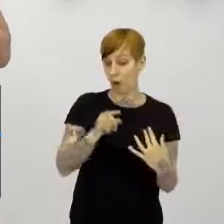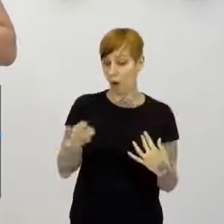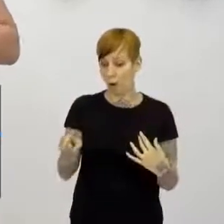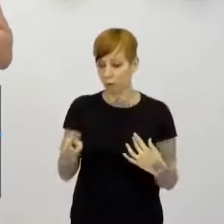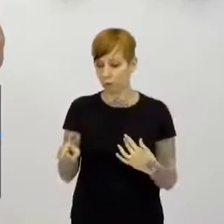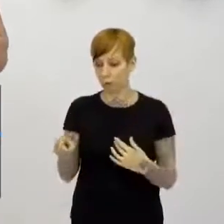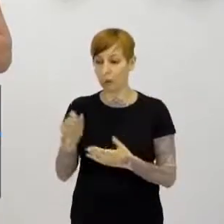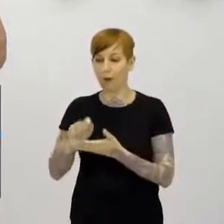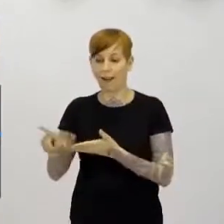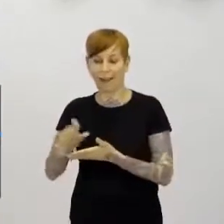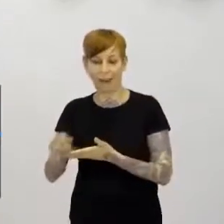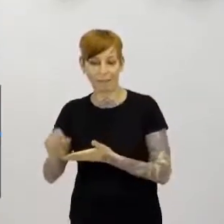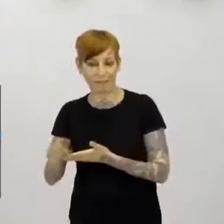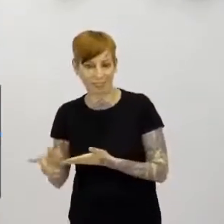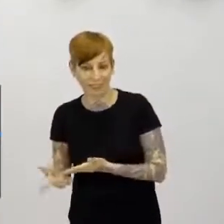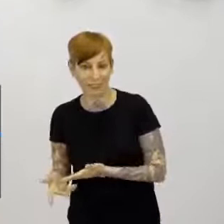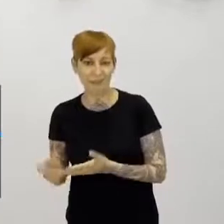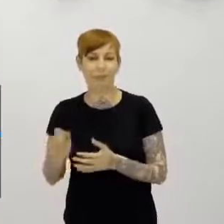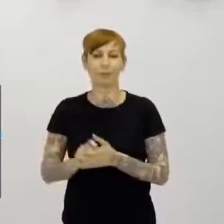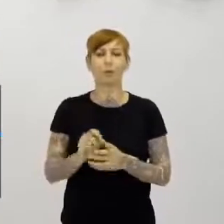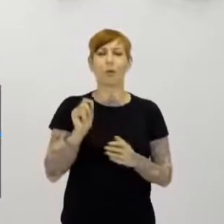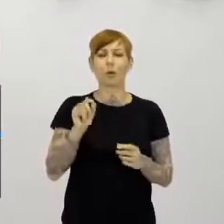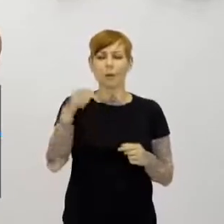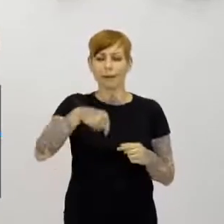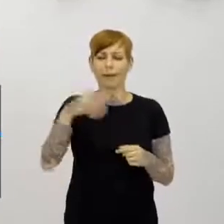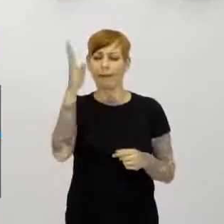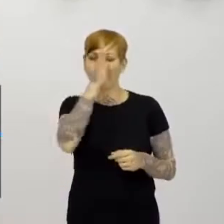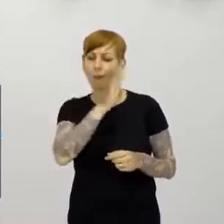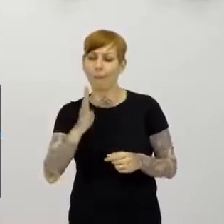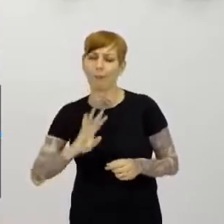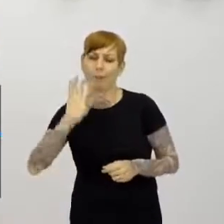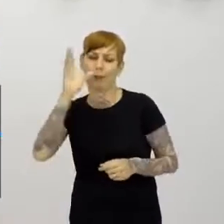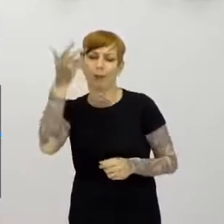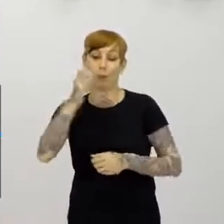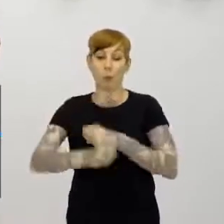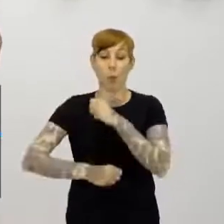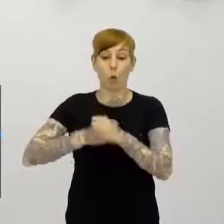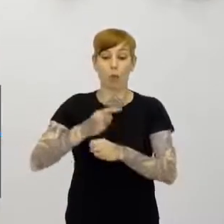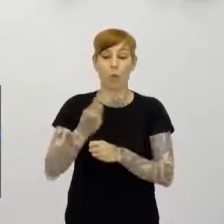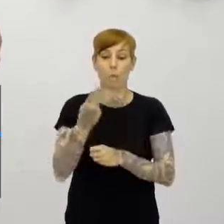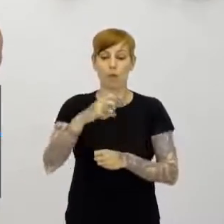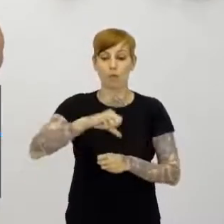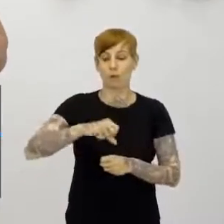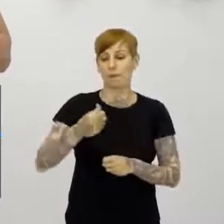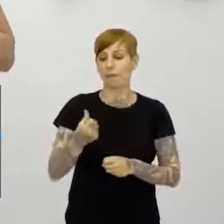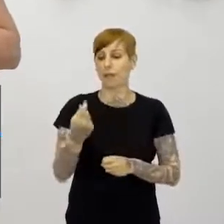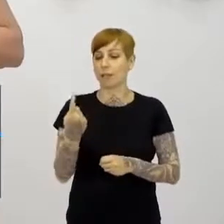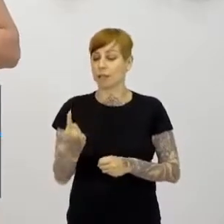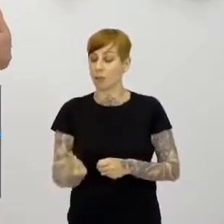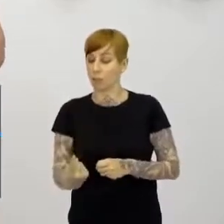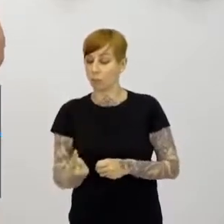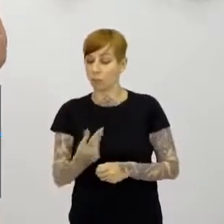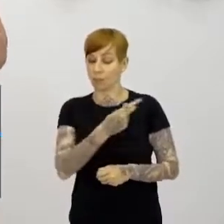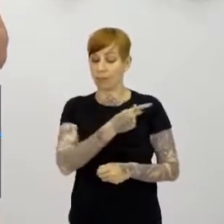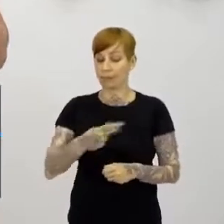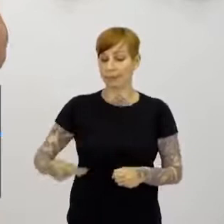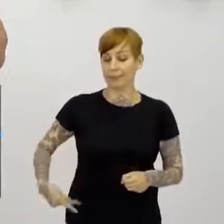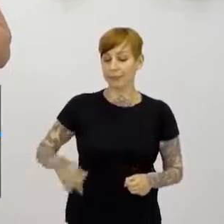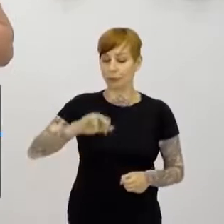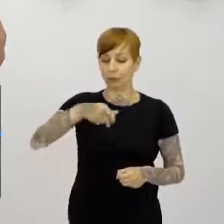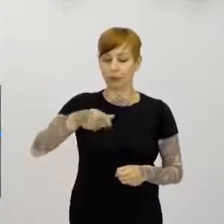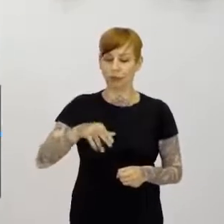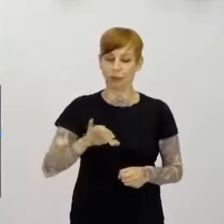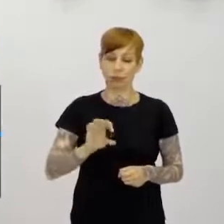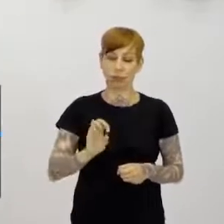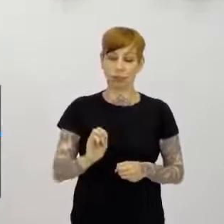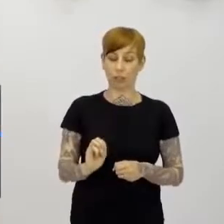no Brasil, o que está acontecendo? Vamos voltar para o ano de 1961, com o presidente Jânio Quadros.